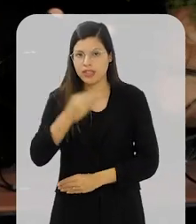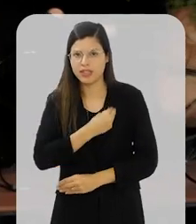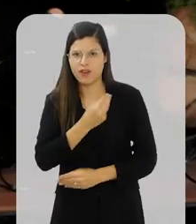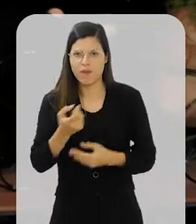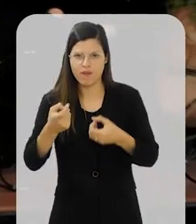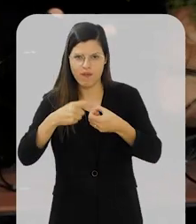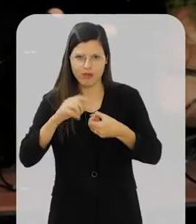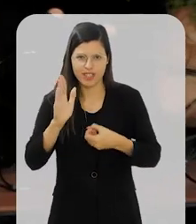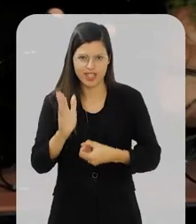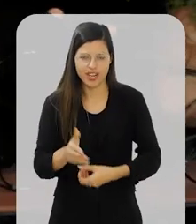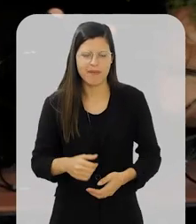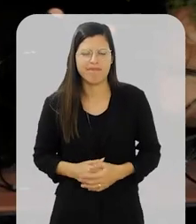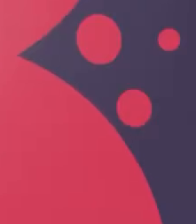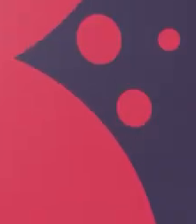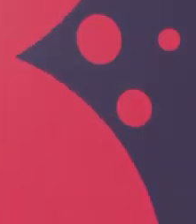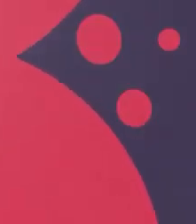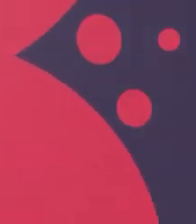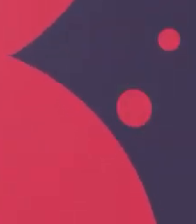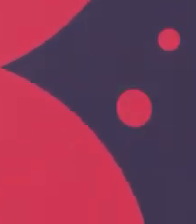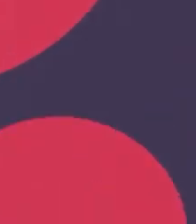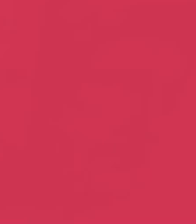Existência volta já já. Não sai daí.